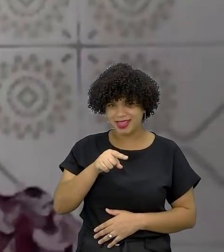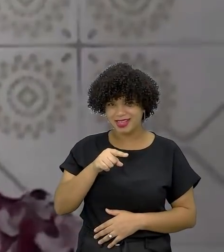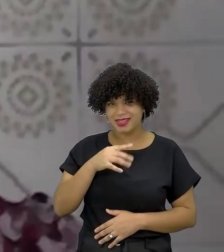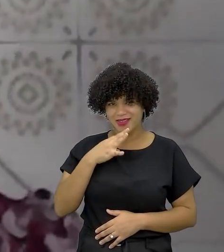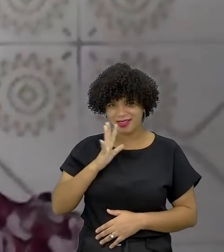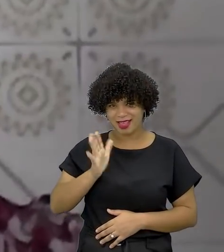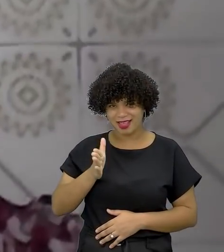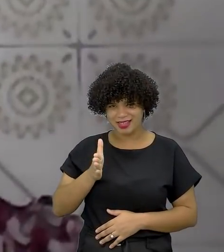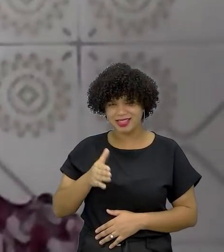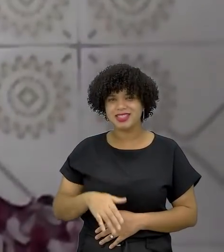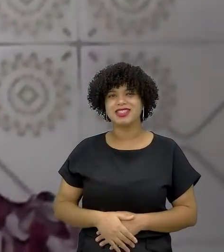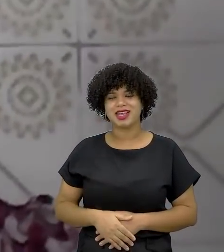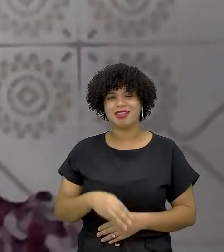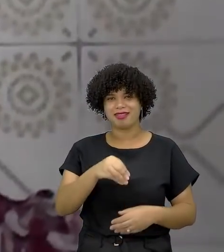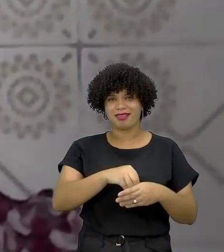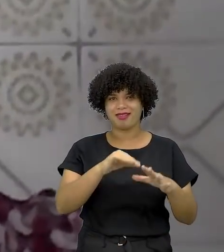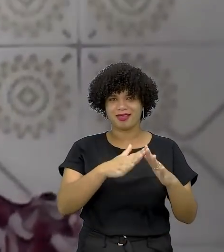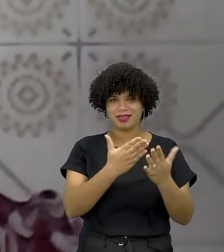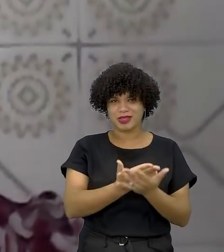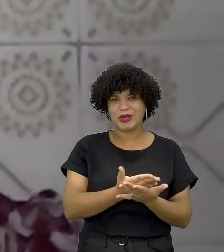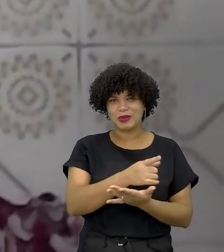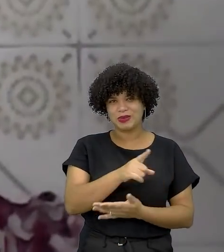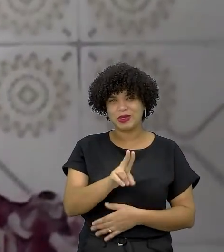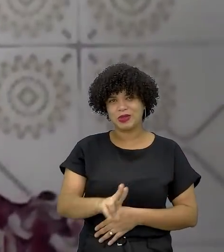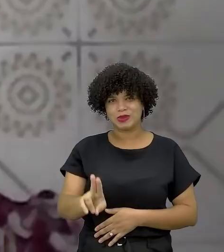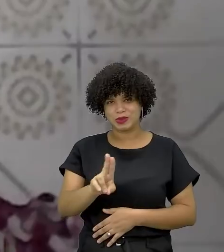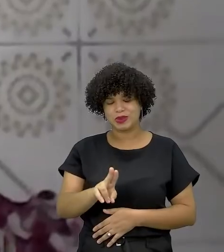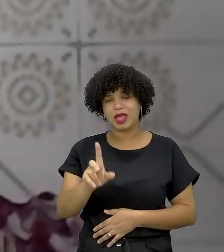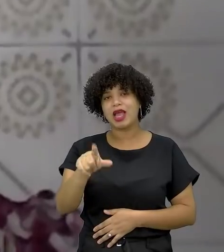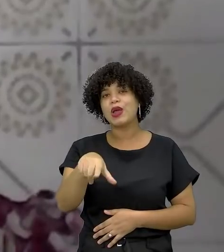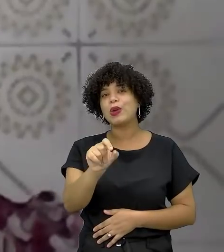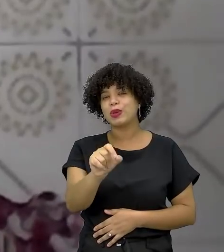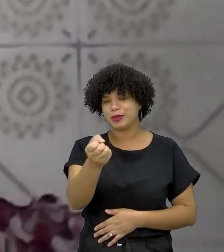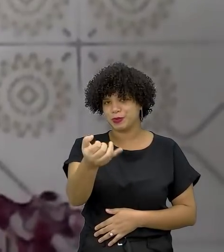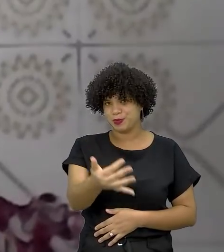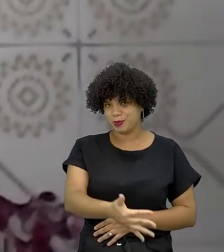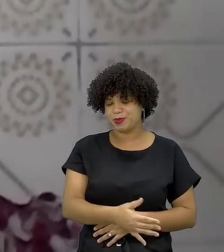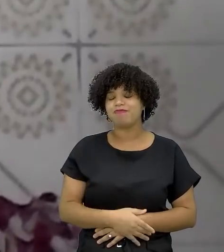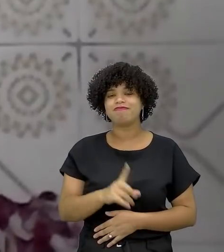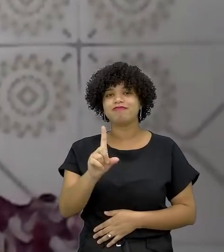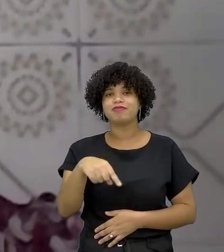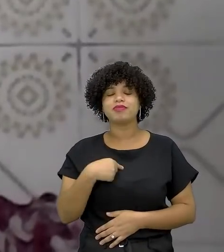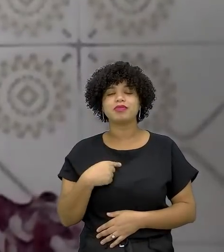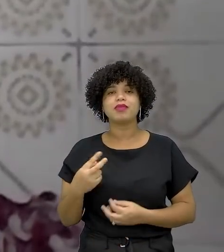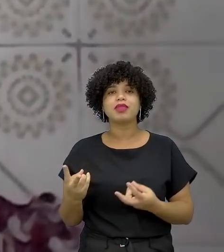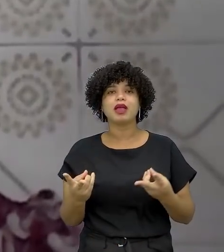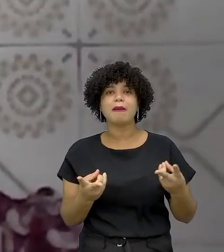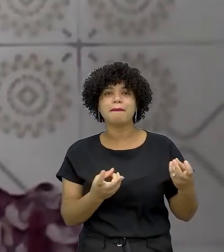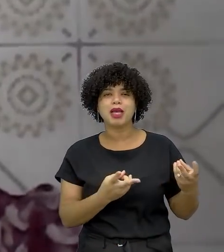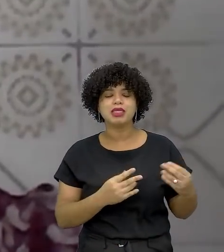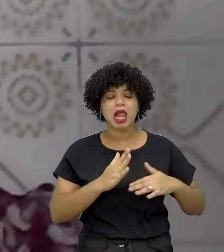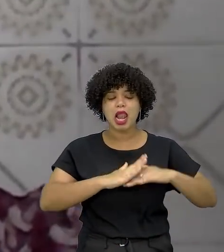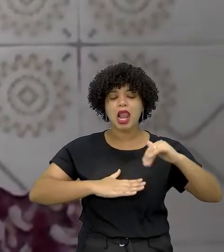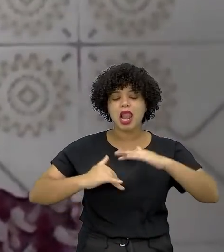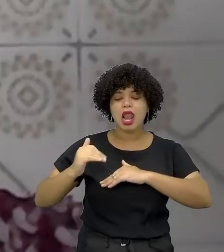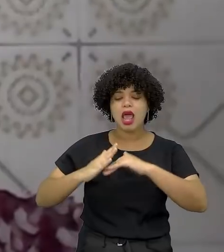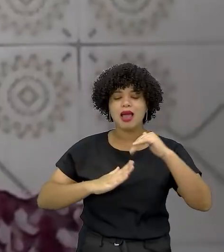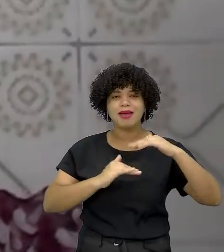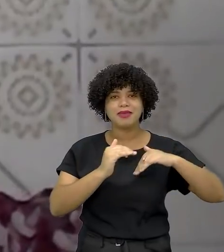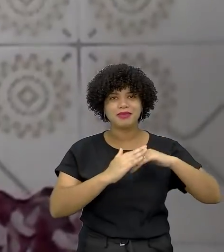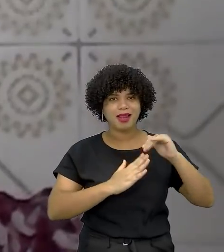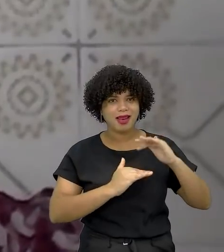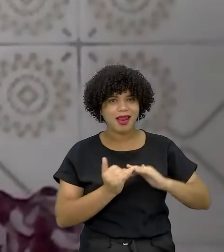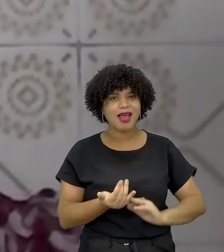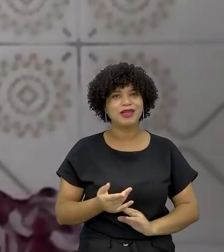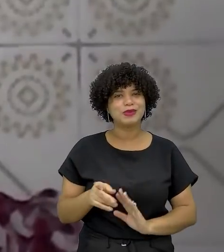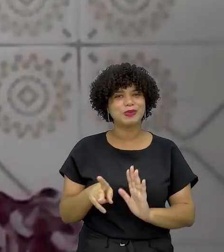esse movimento na escola, né? É aquela articulação da identificação de habilidades e